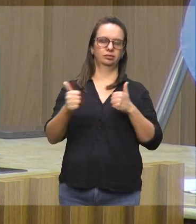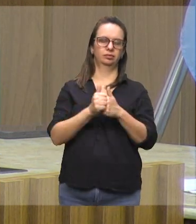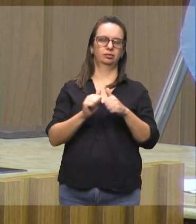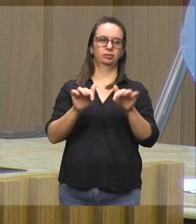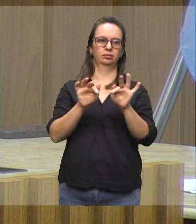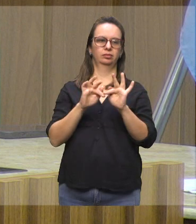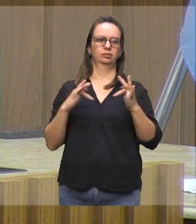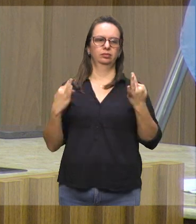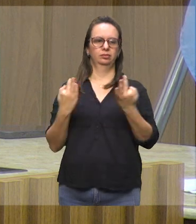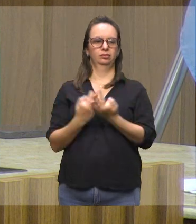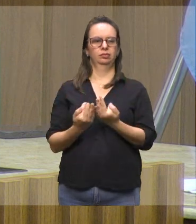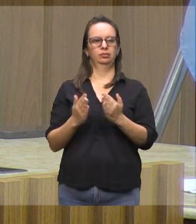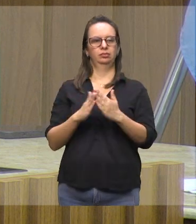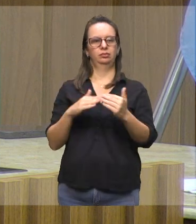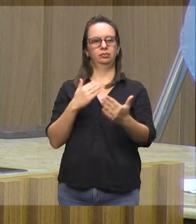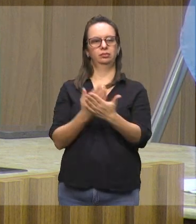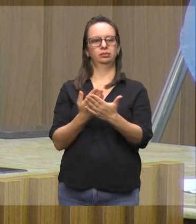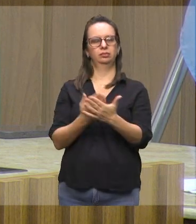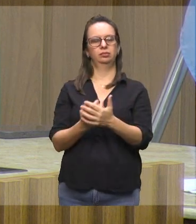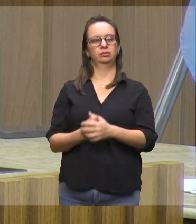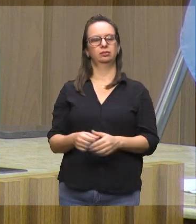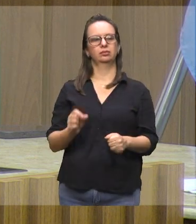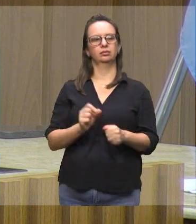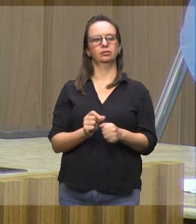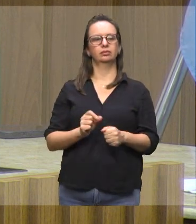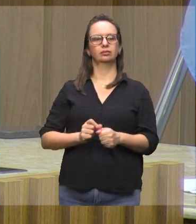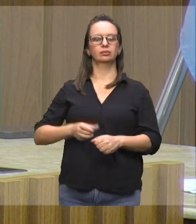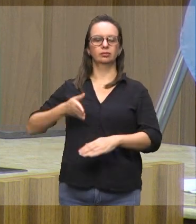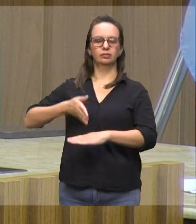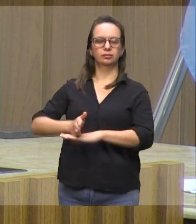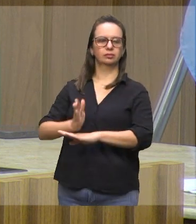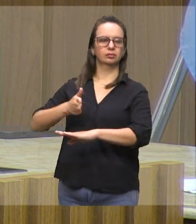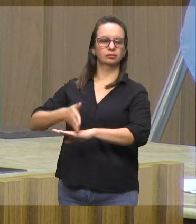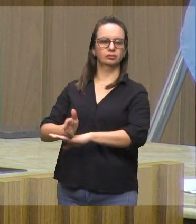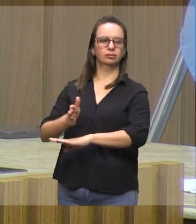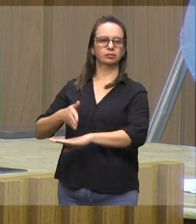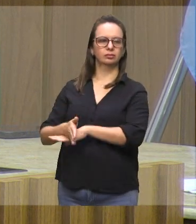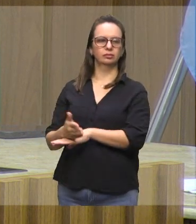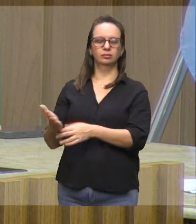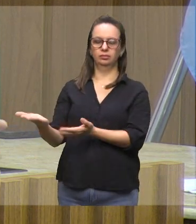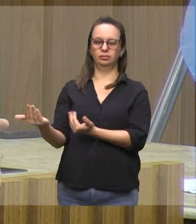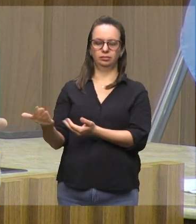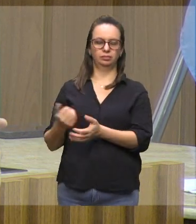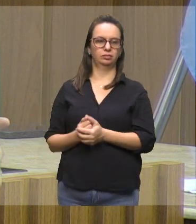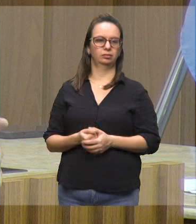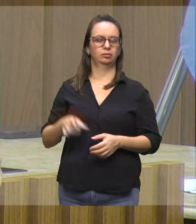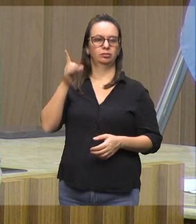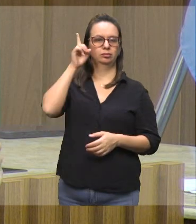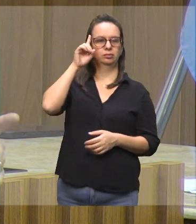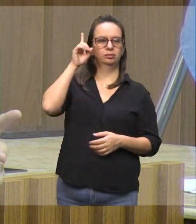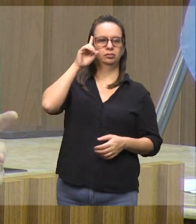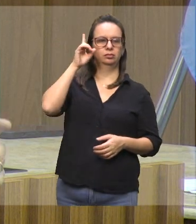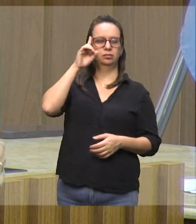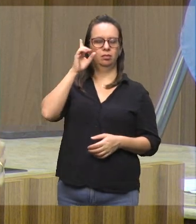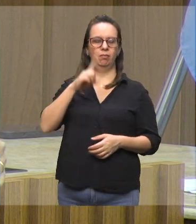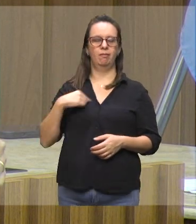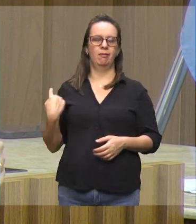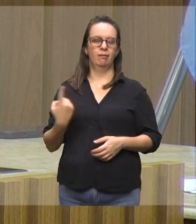da escola. Promover a participação dos alunos, né, na rotina diária do nosso município, na rotina